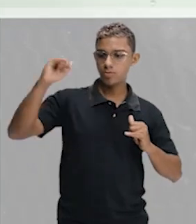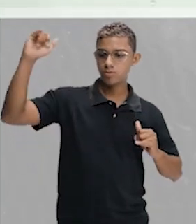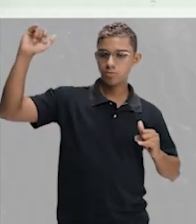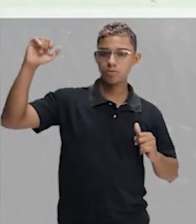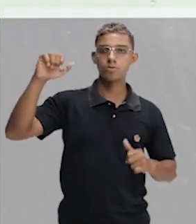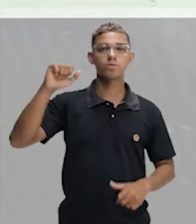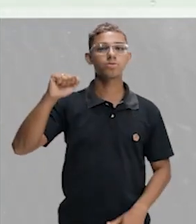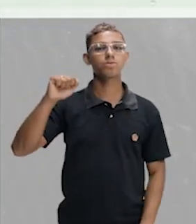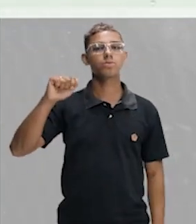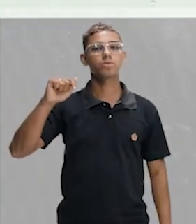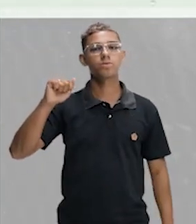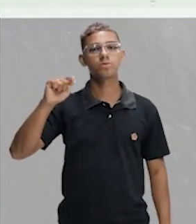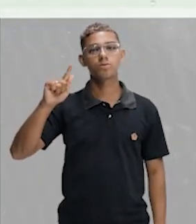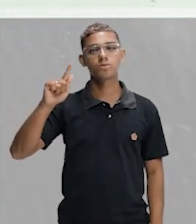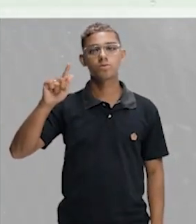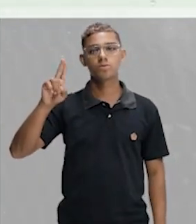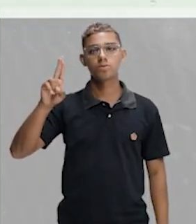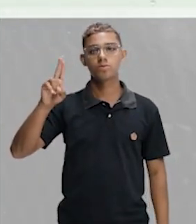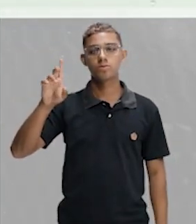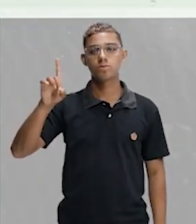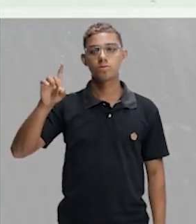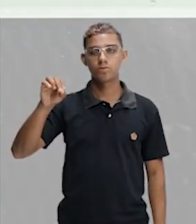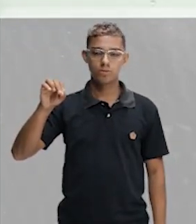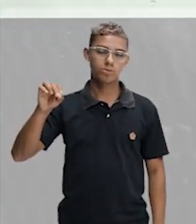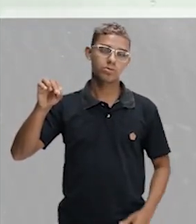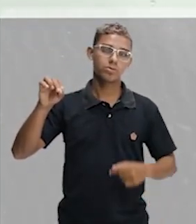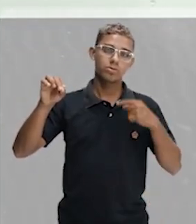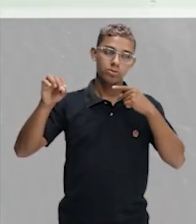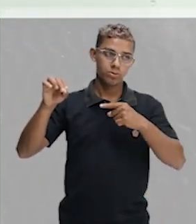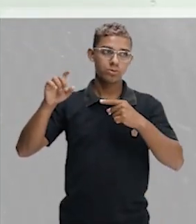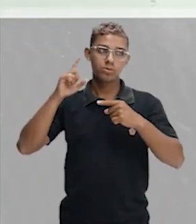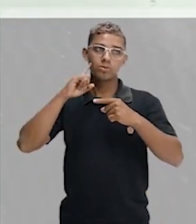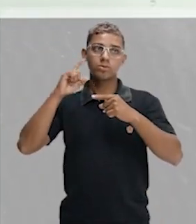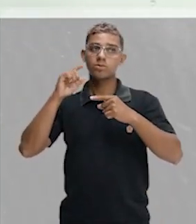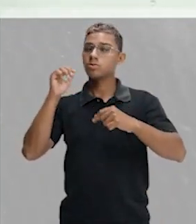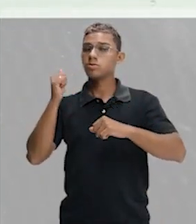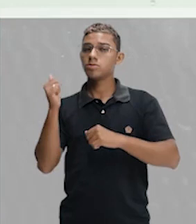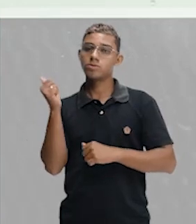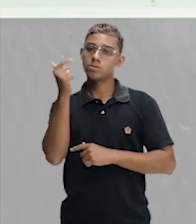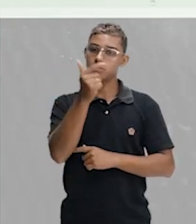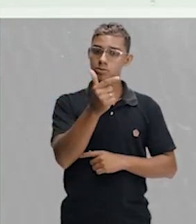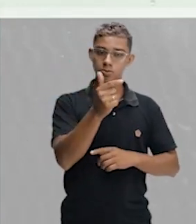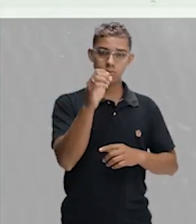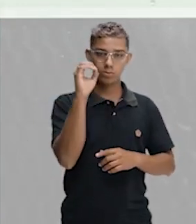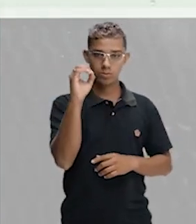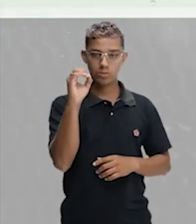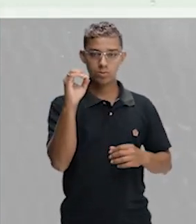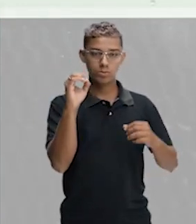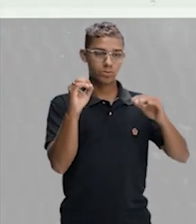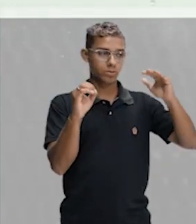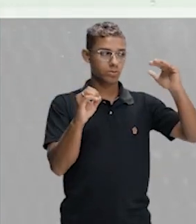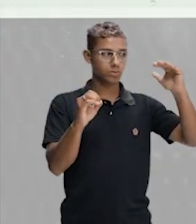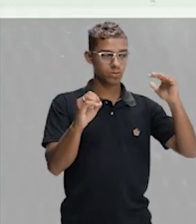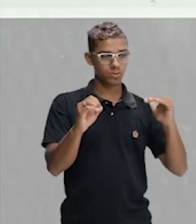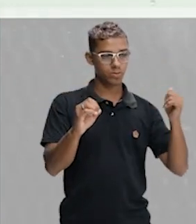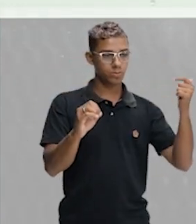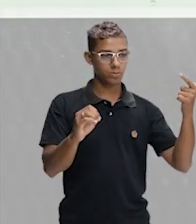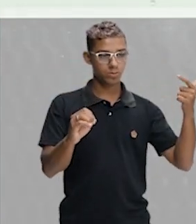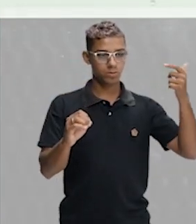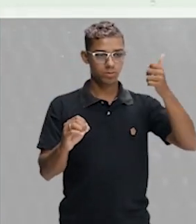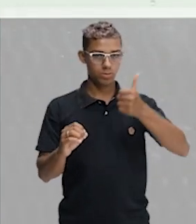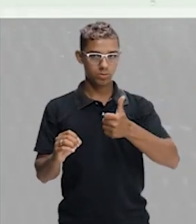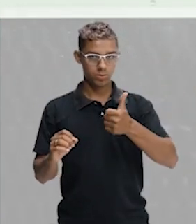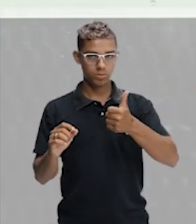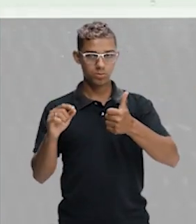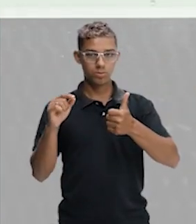maior do que zero e menor do que 90 hora pessoal nesse caso aqui esse Alfa